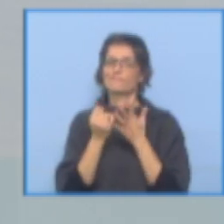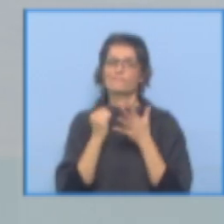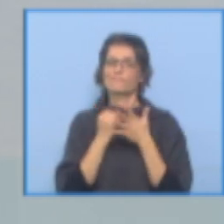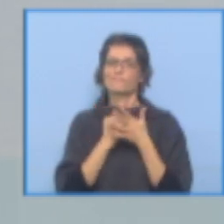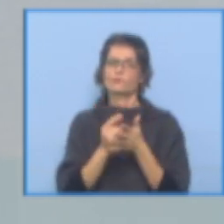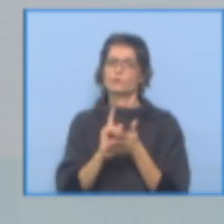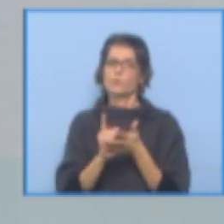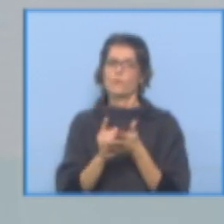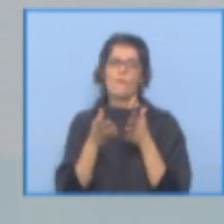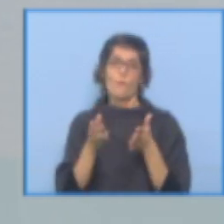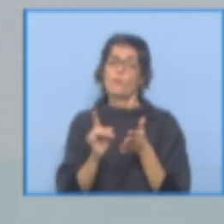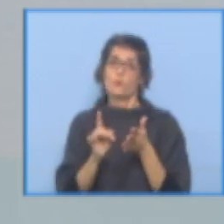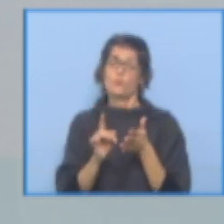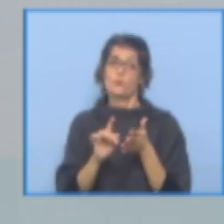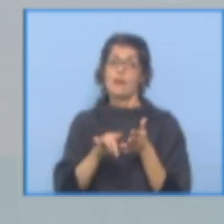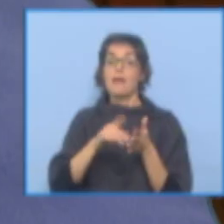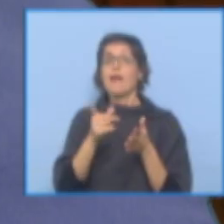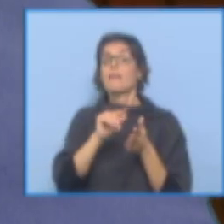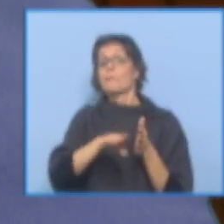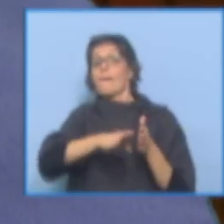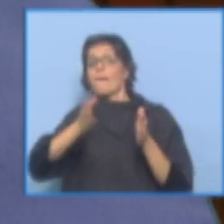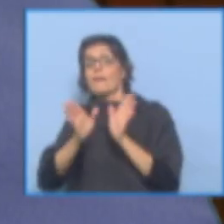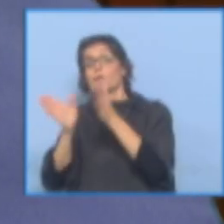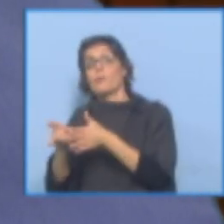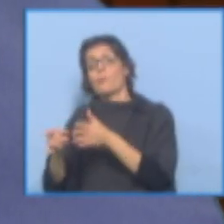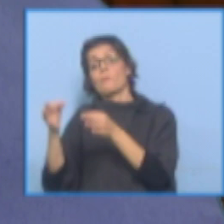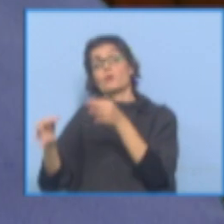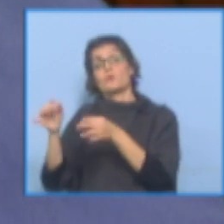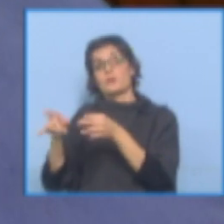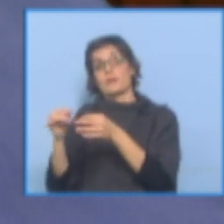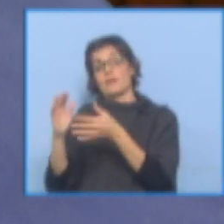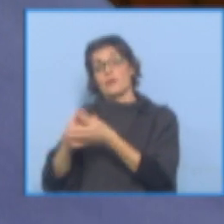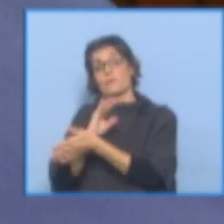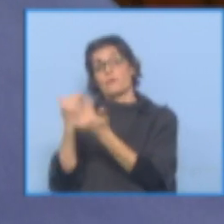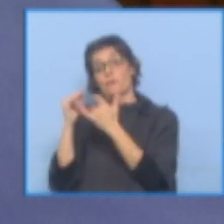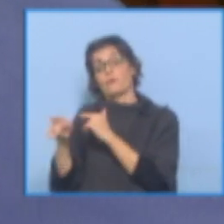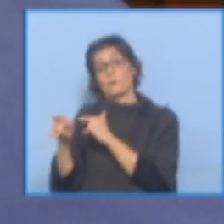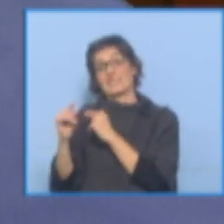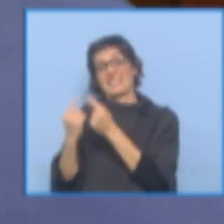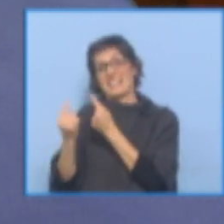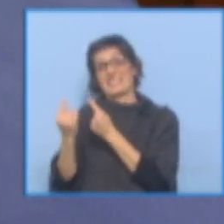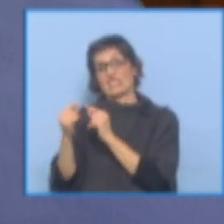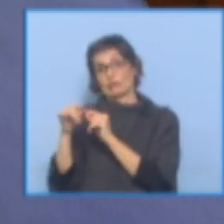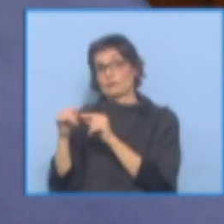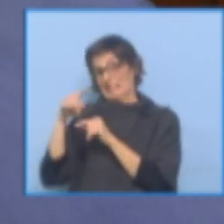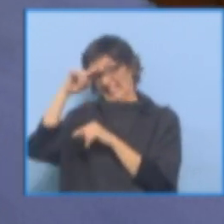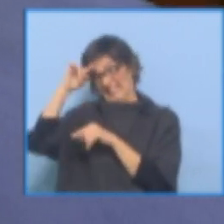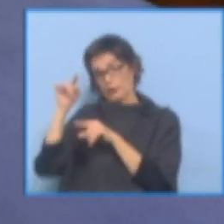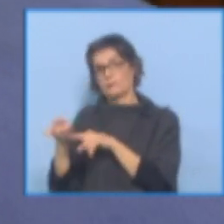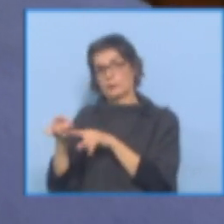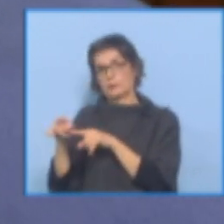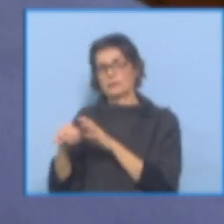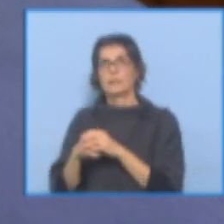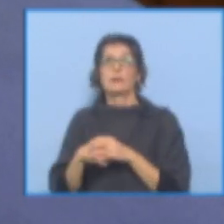no âmbito da justiça a presença da comunicação social. E foi isso que teve em causa nos discursos? Não sei, é evidente que os agentes da